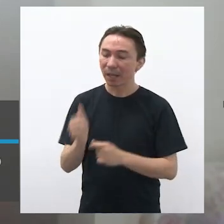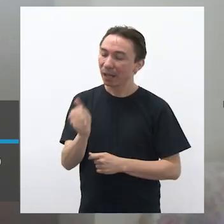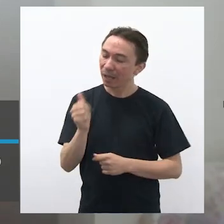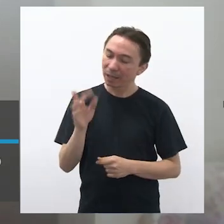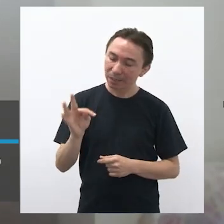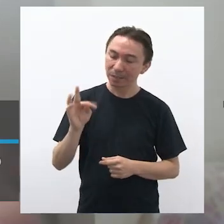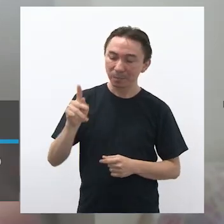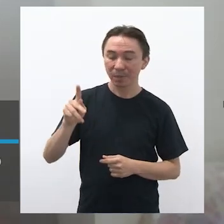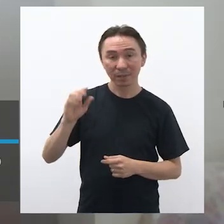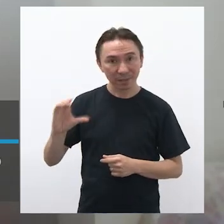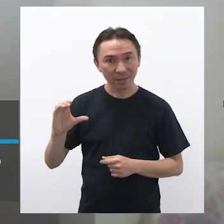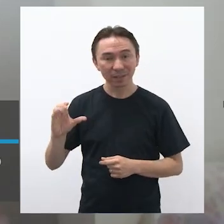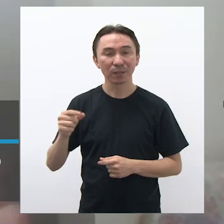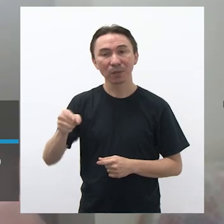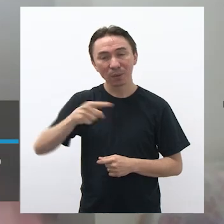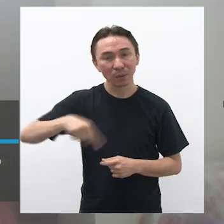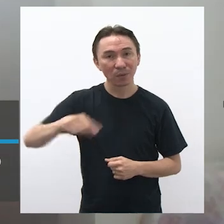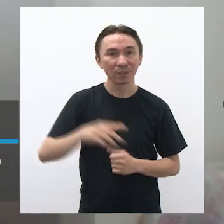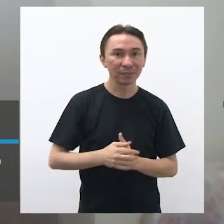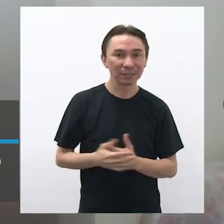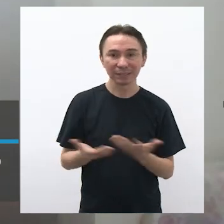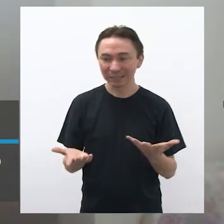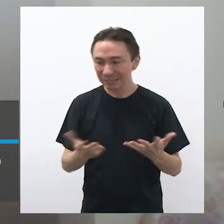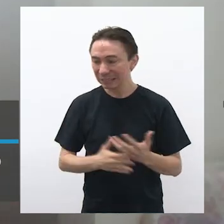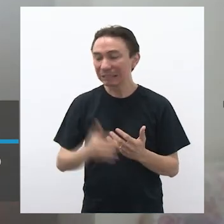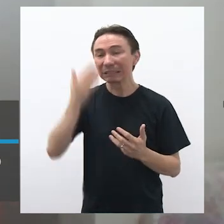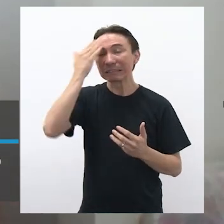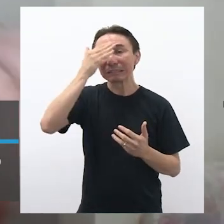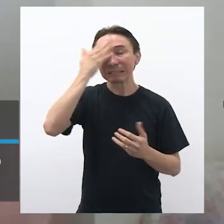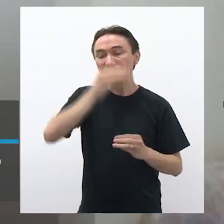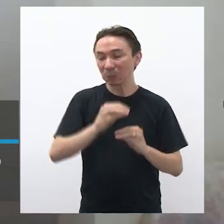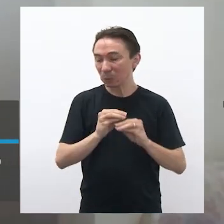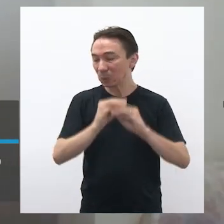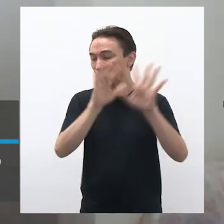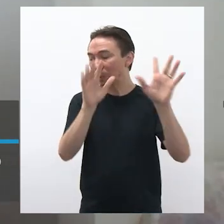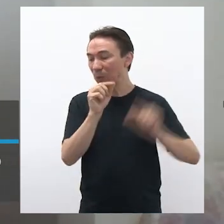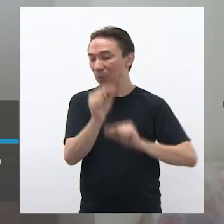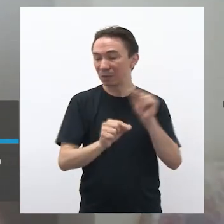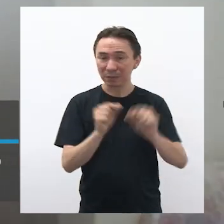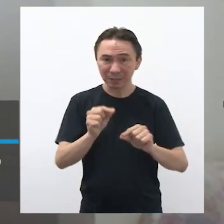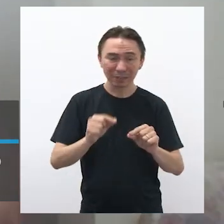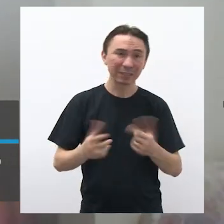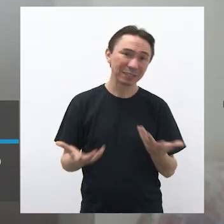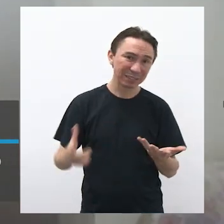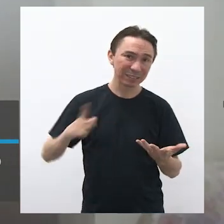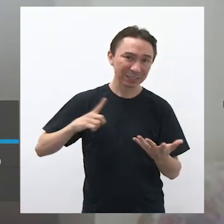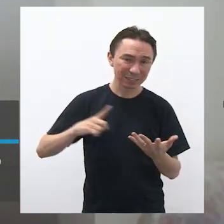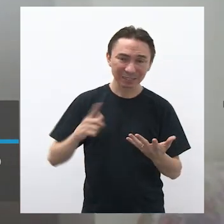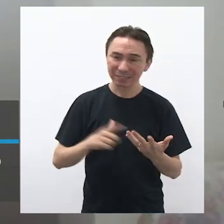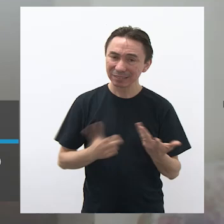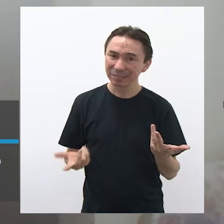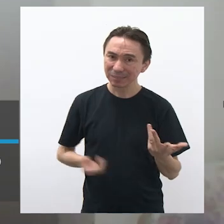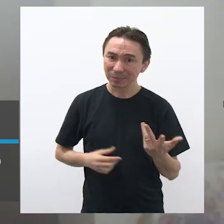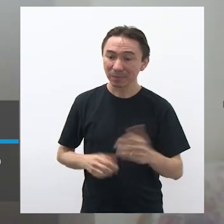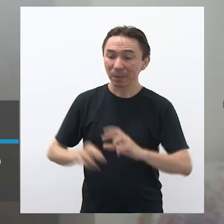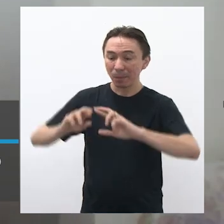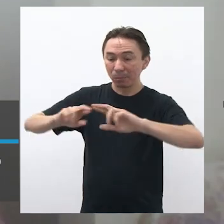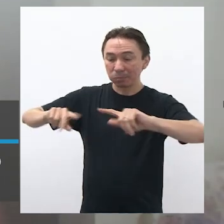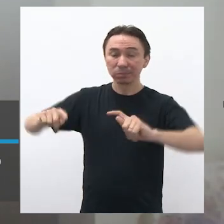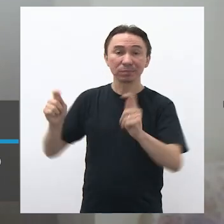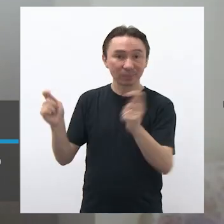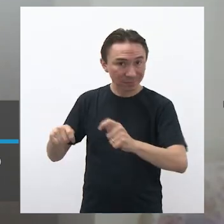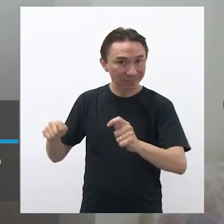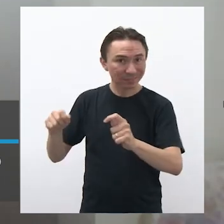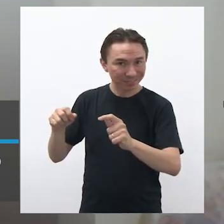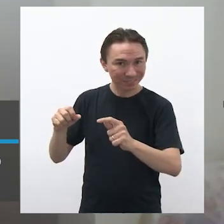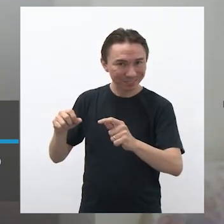quais são os objetivos de desenvolvimento dessas macrocompetências, ou de cada uma das competências,